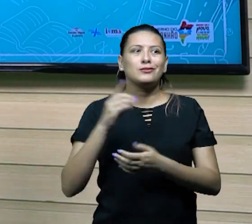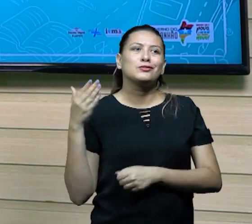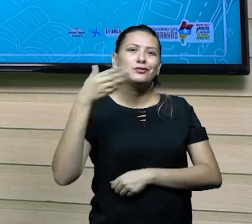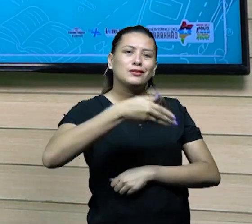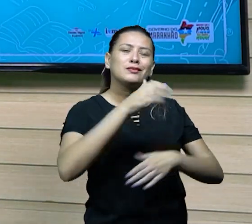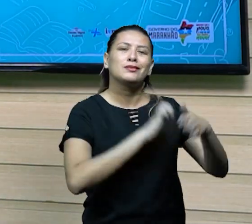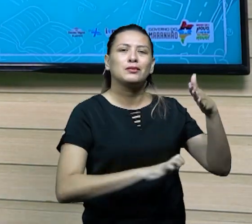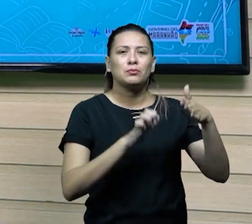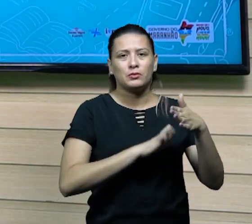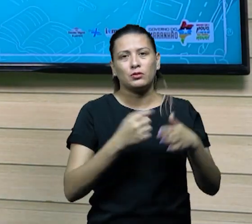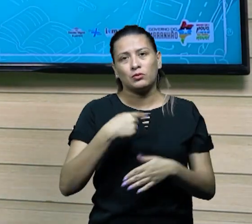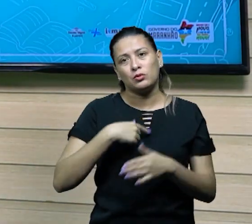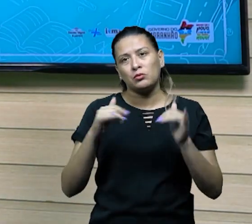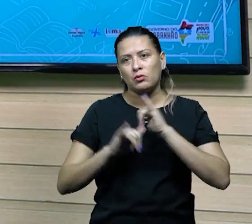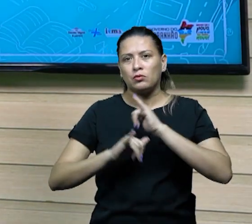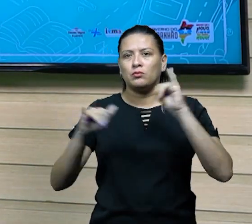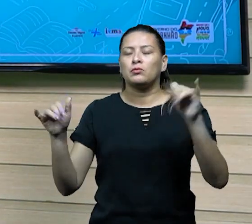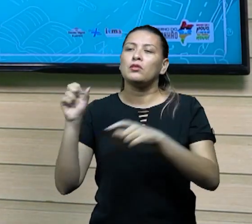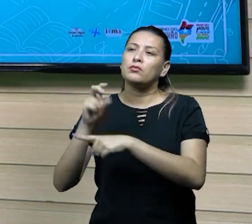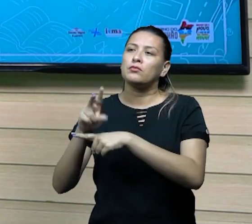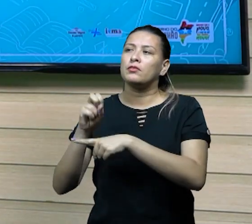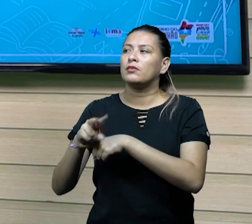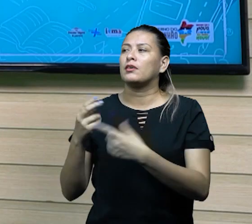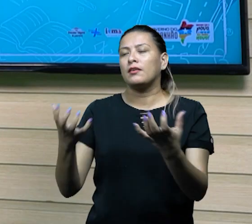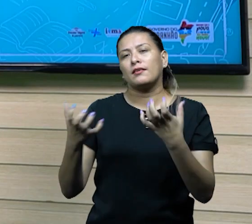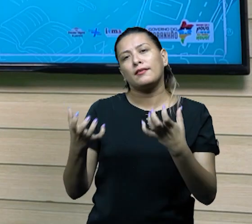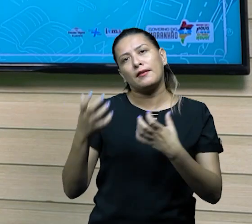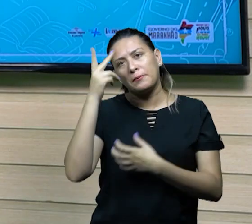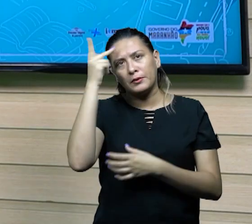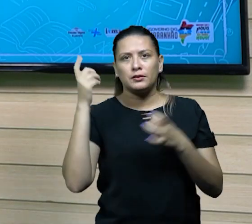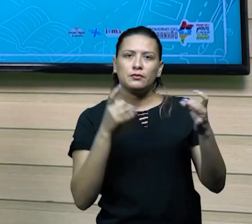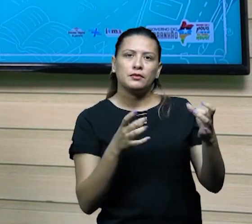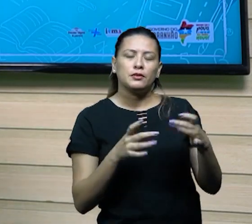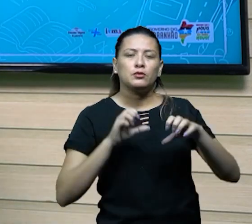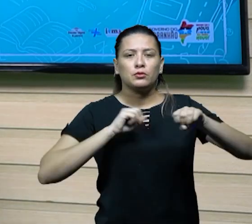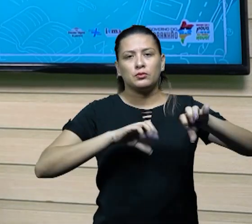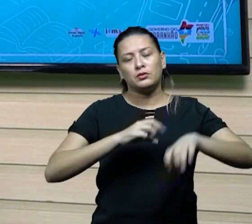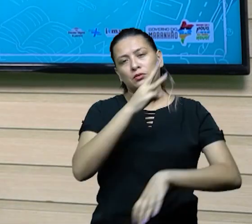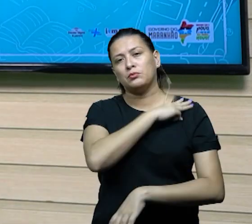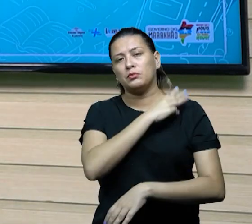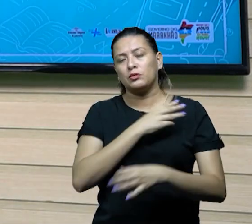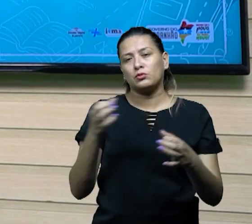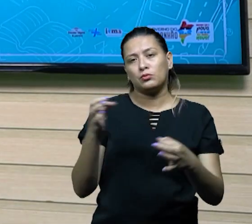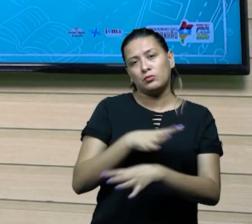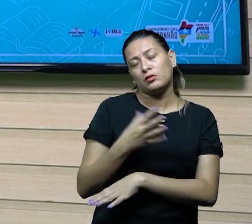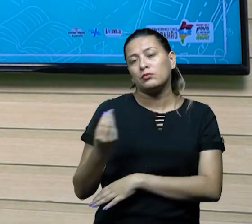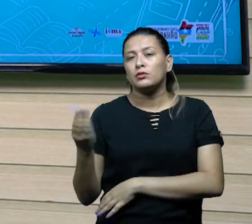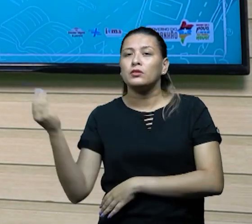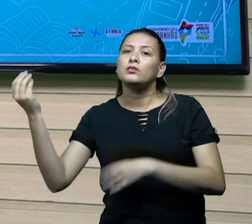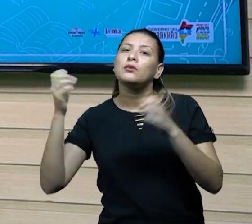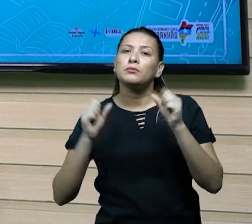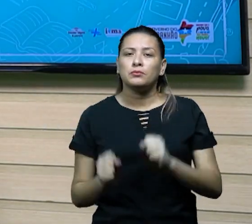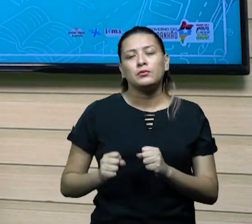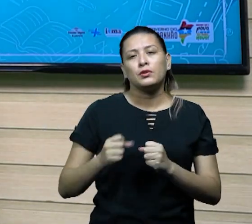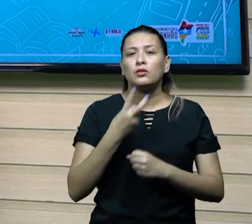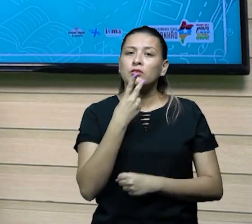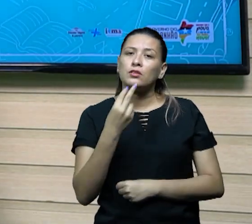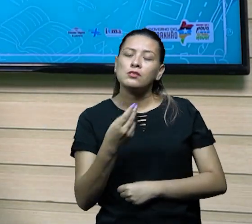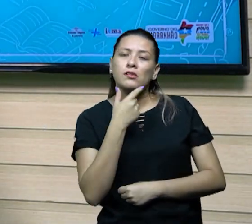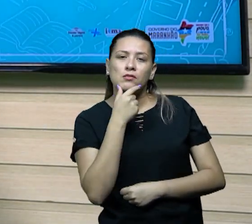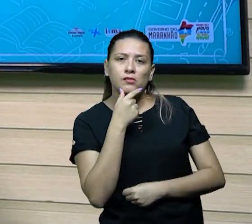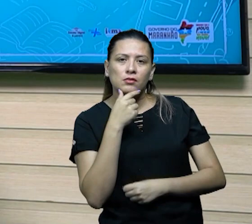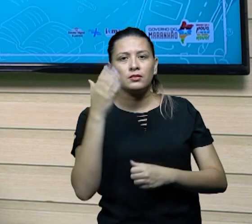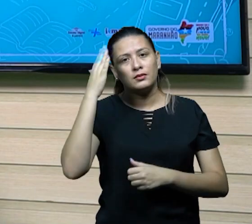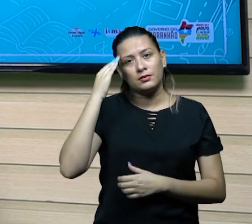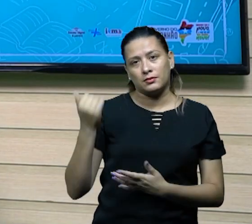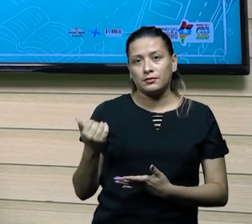com o empregado antes mesmo dele entrar na empresa. Quando eu anuncio uma vaga, quero um vendedor com ensino médio completo,